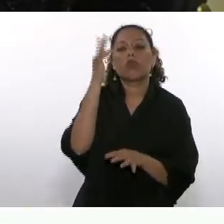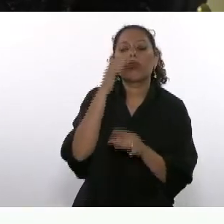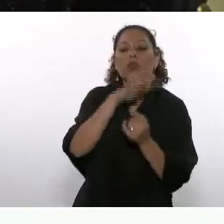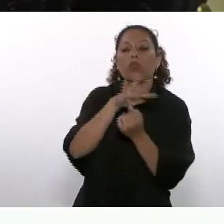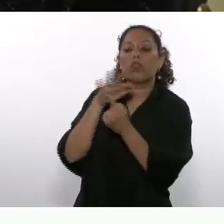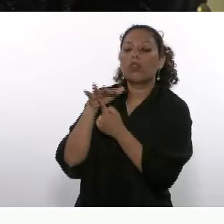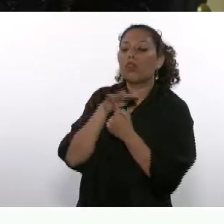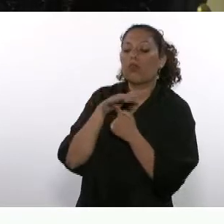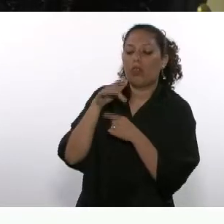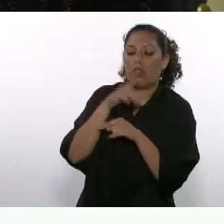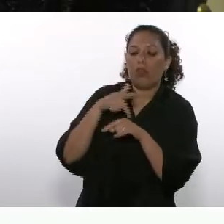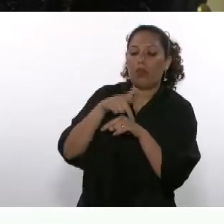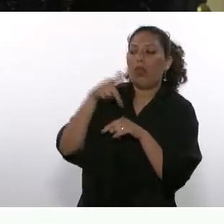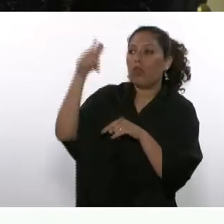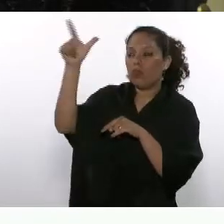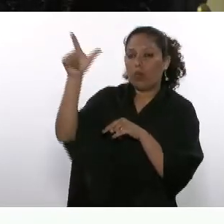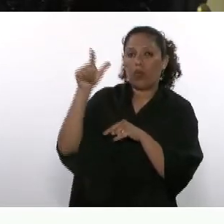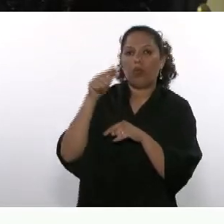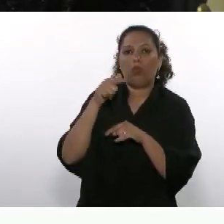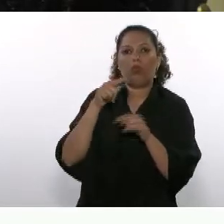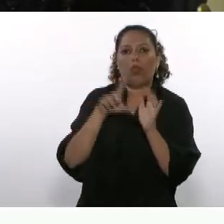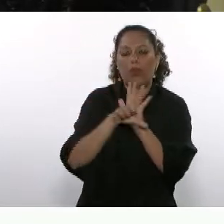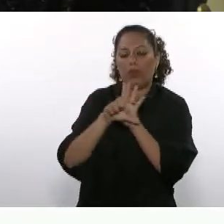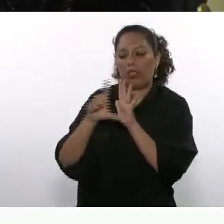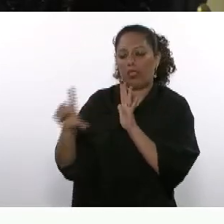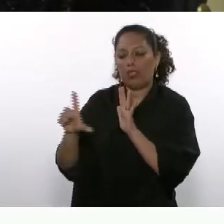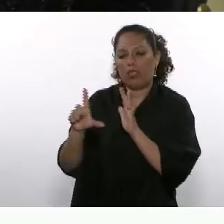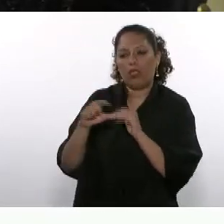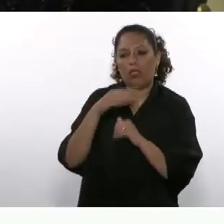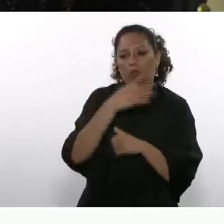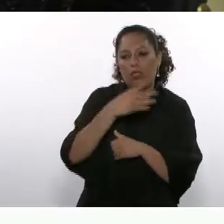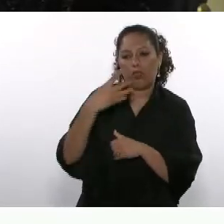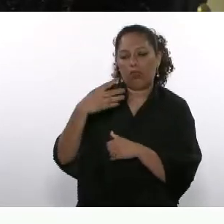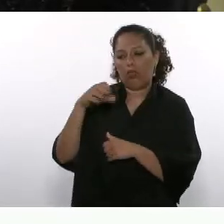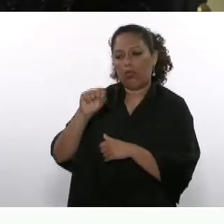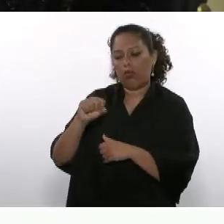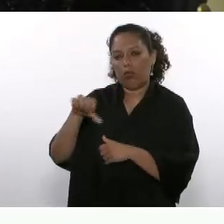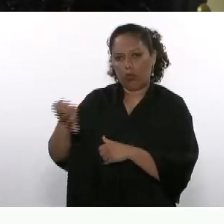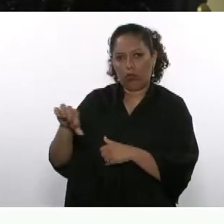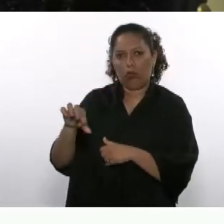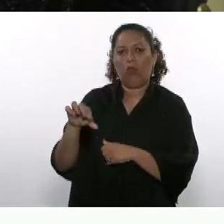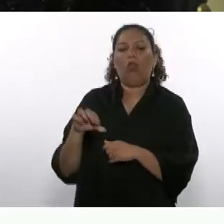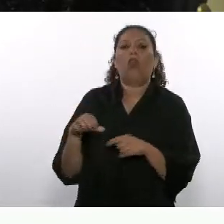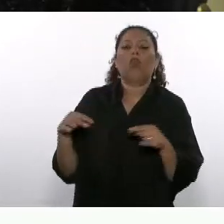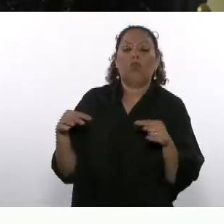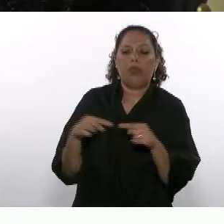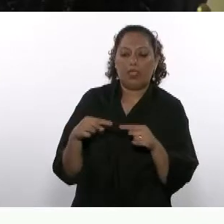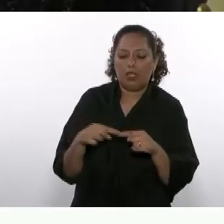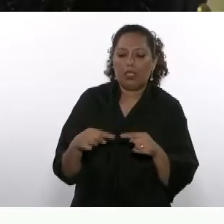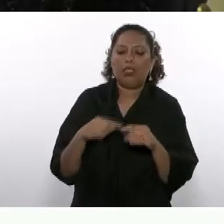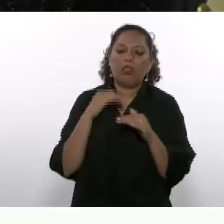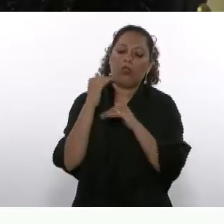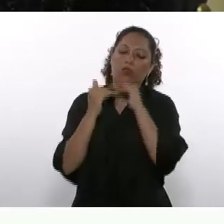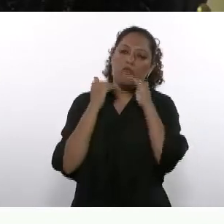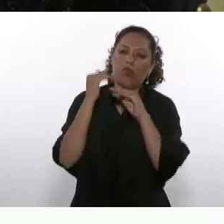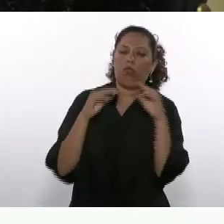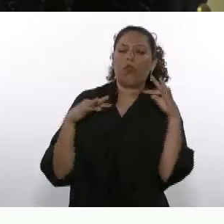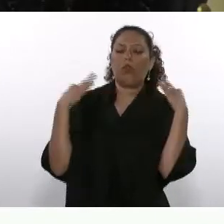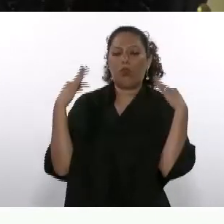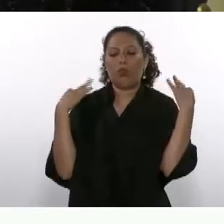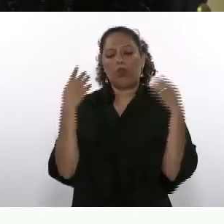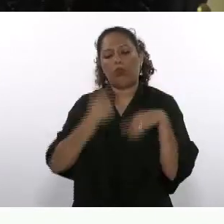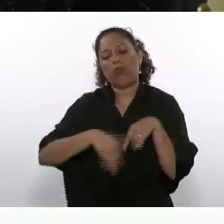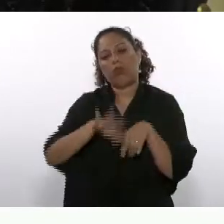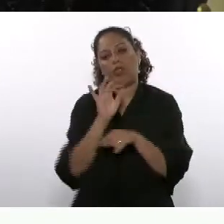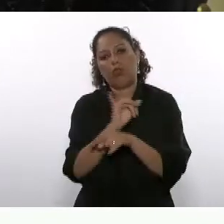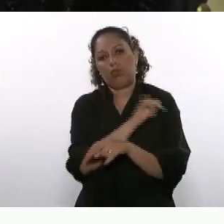internacionais, está nessa linha de trabalho 4489. É isso? Sim. Fomento, promoção e desenvolvimento do turismo no estado do Rio de Janeiro. Nosso